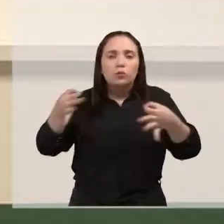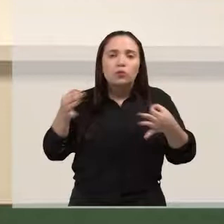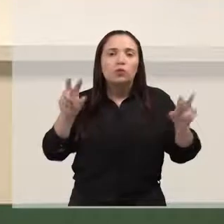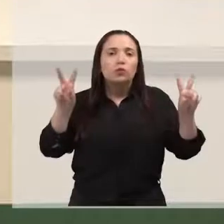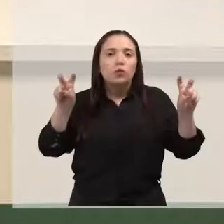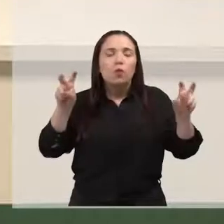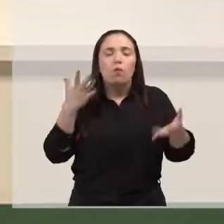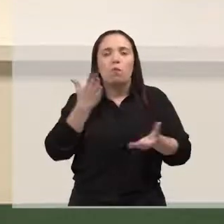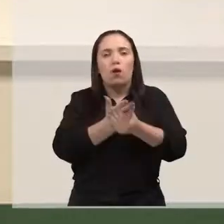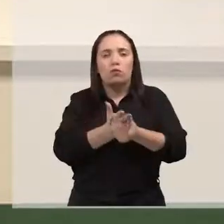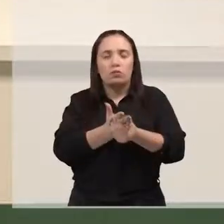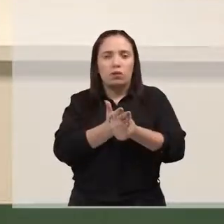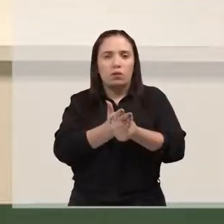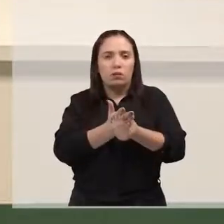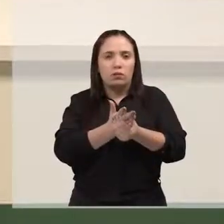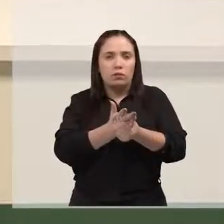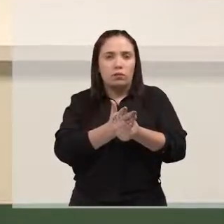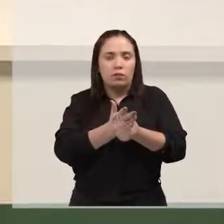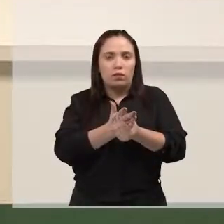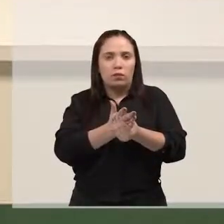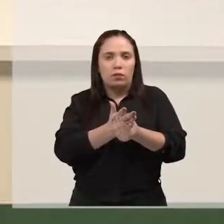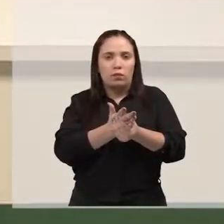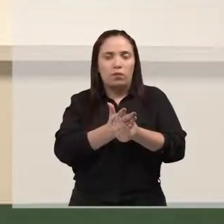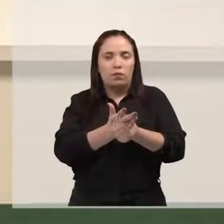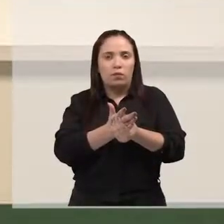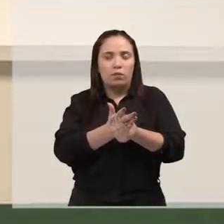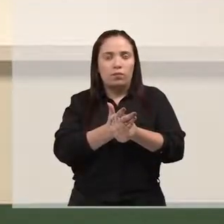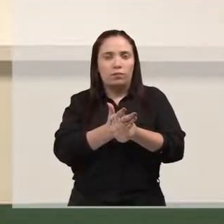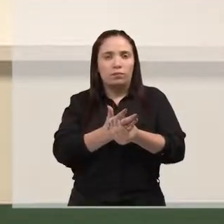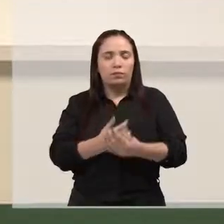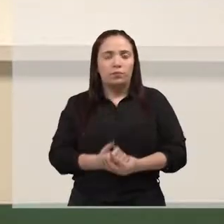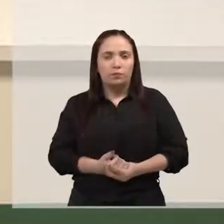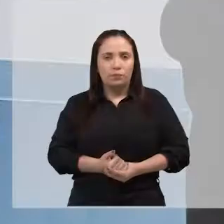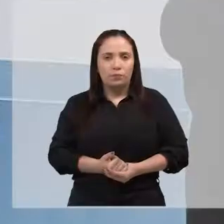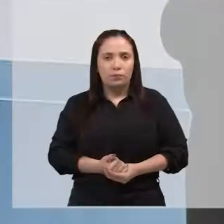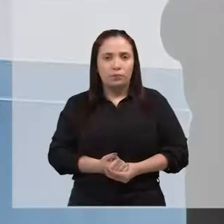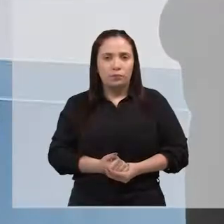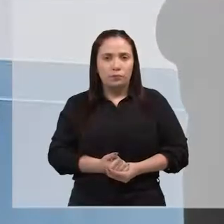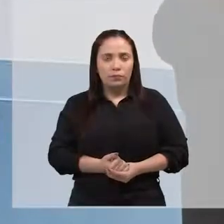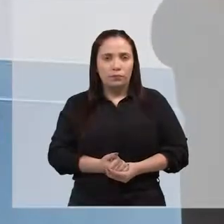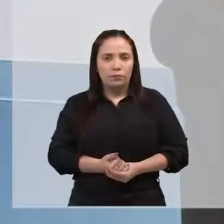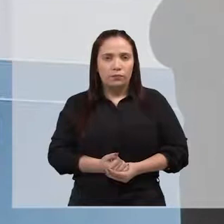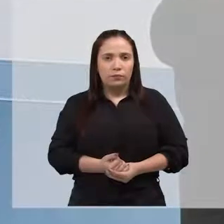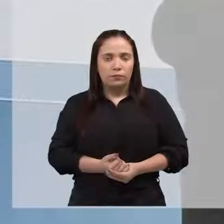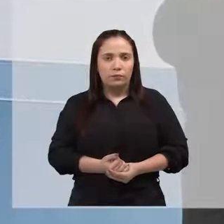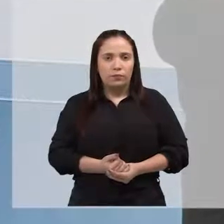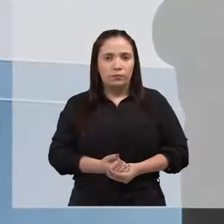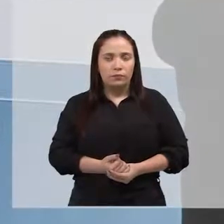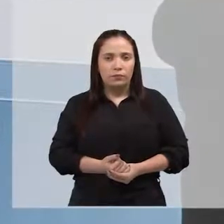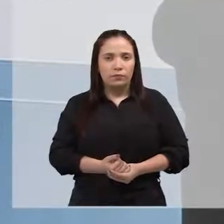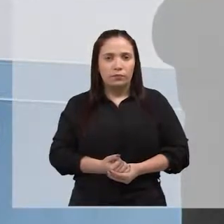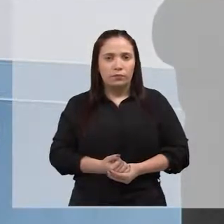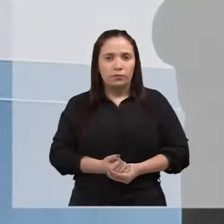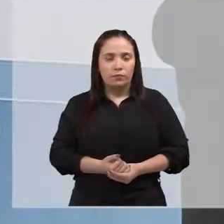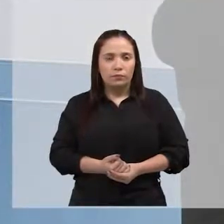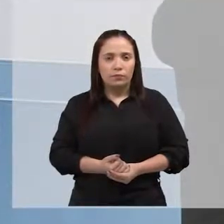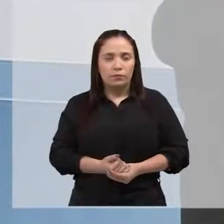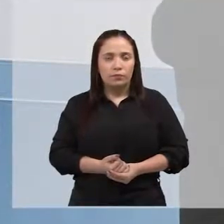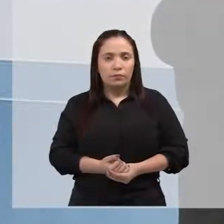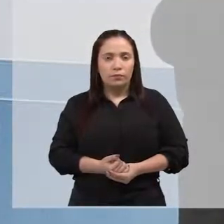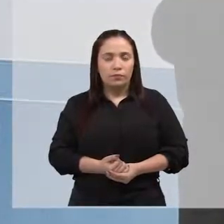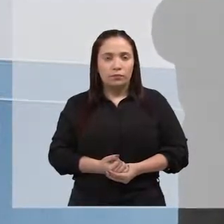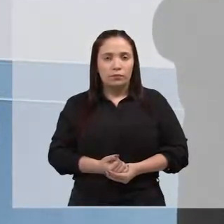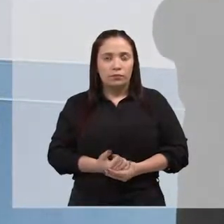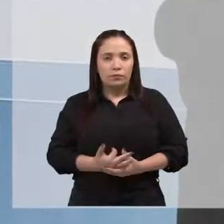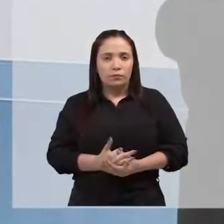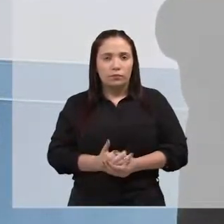questão processual, não é o mérito do crime, né? E aí eles estão alegando... Federico,